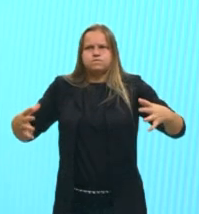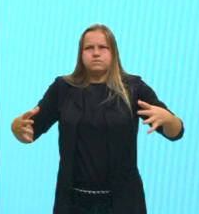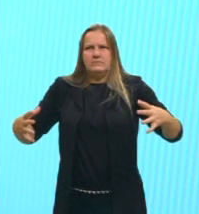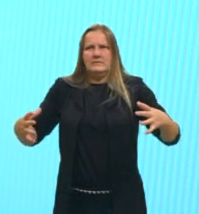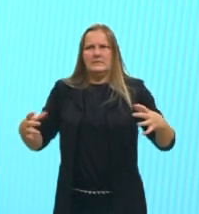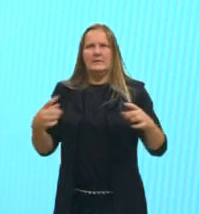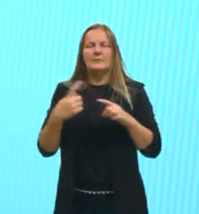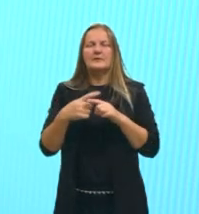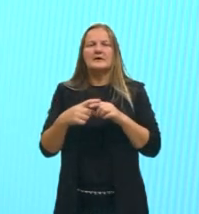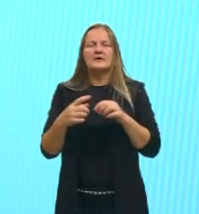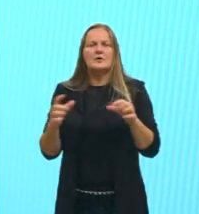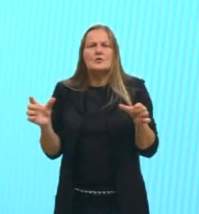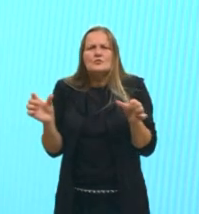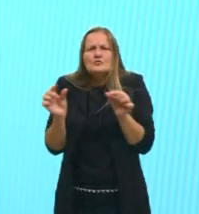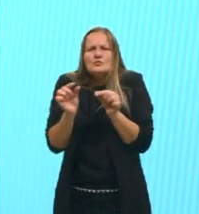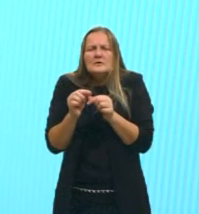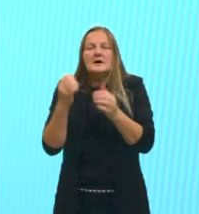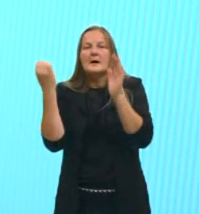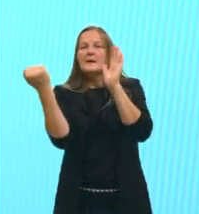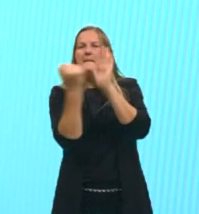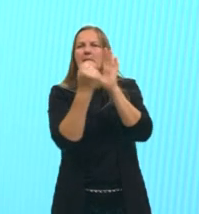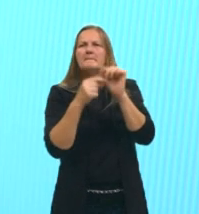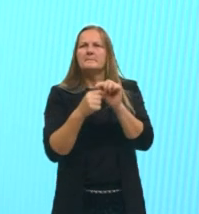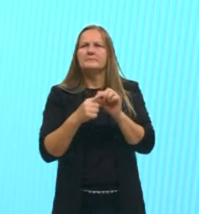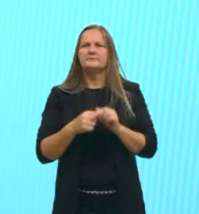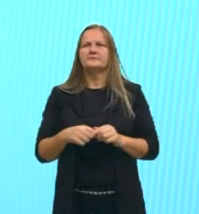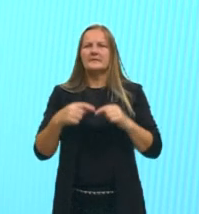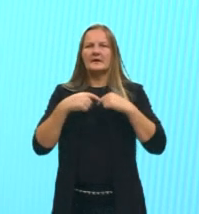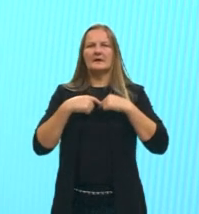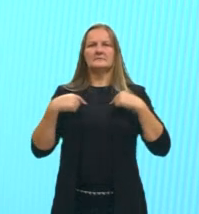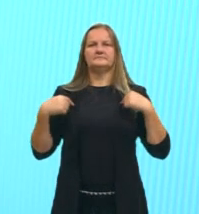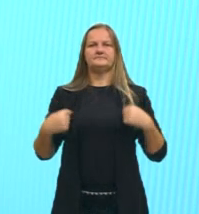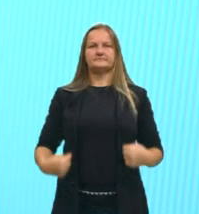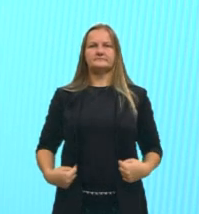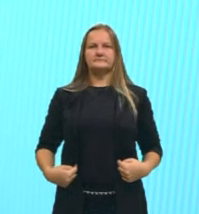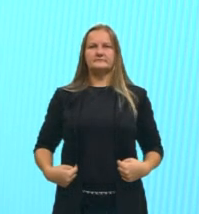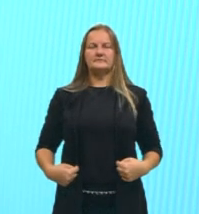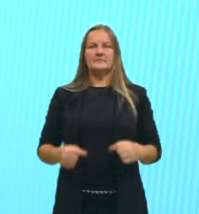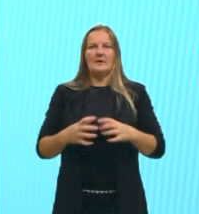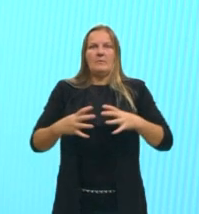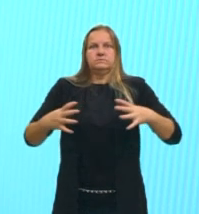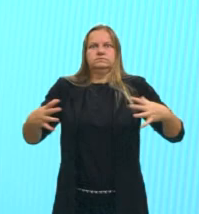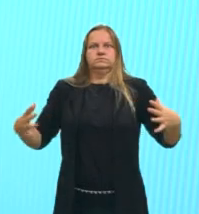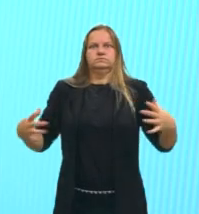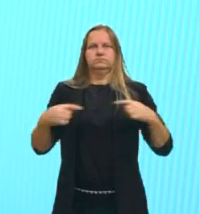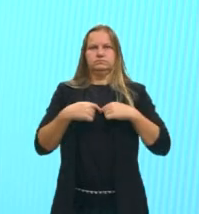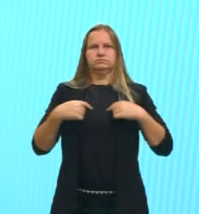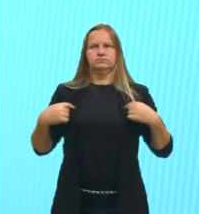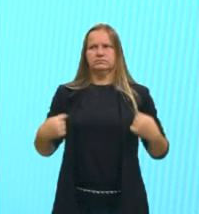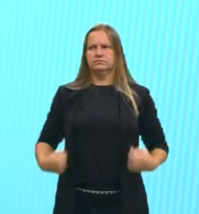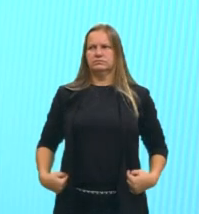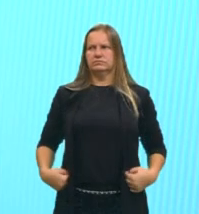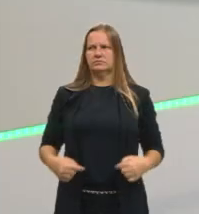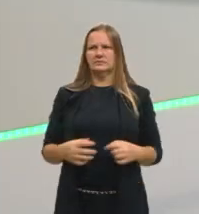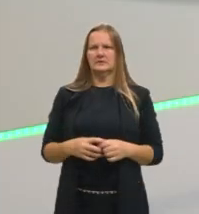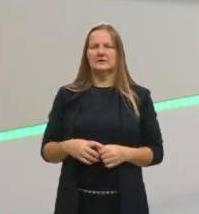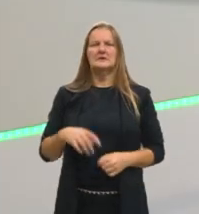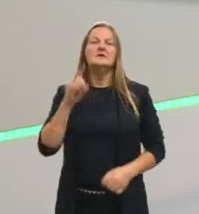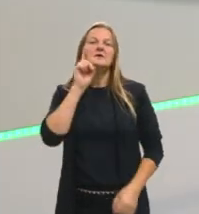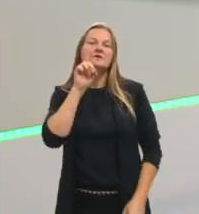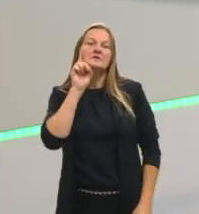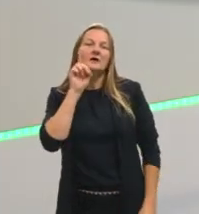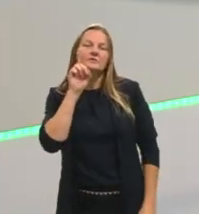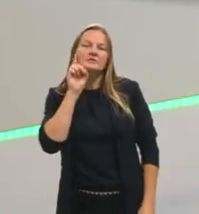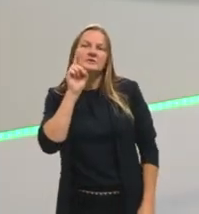pequenininha certo ou a China já aparece com um território super grande a água aliado os Estados